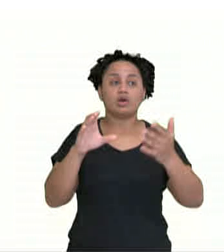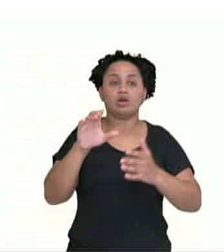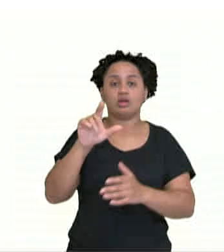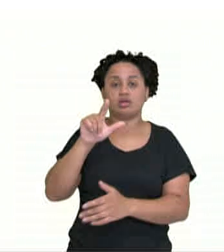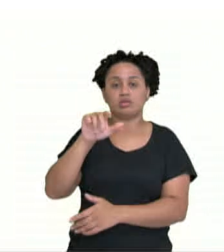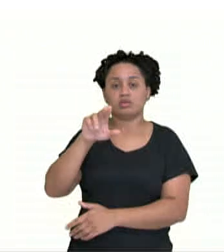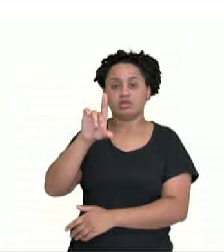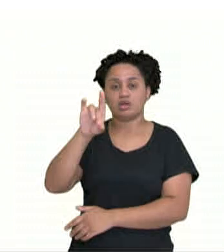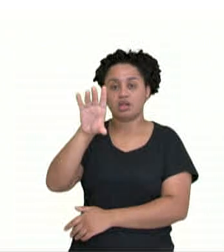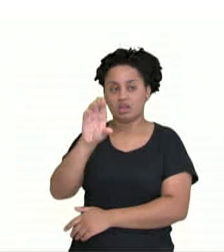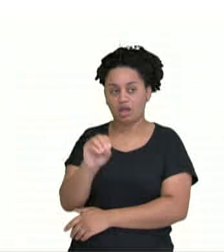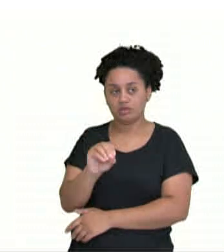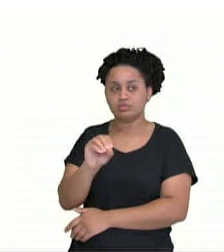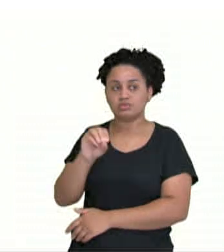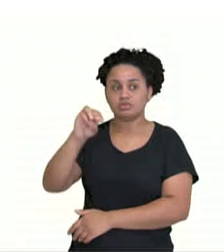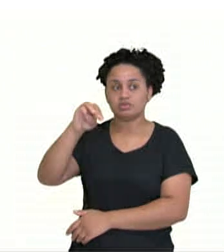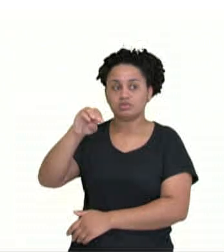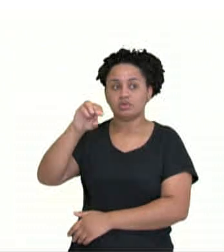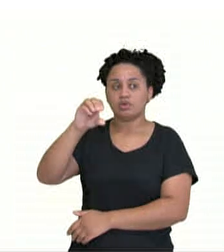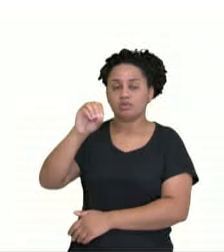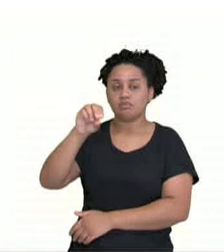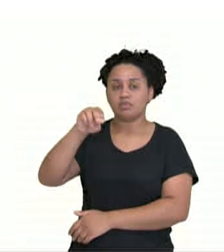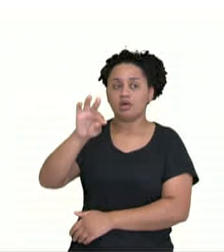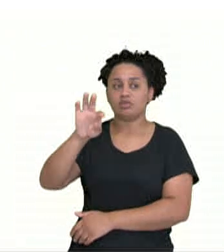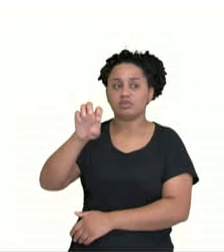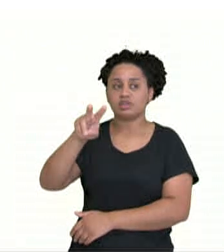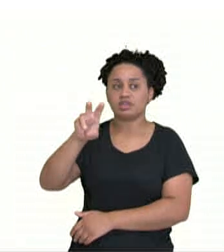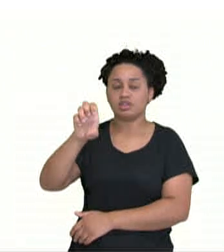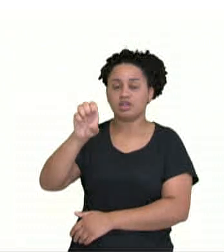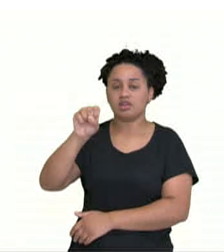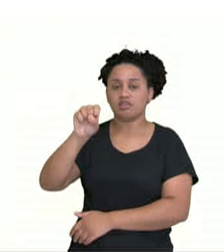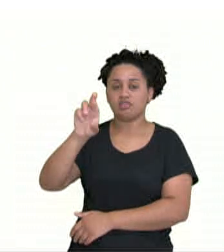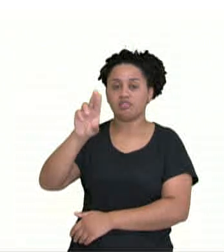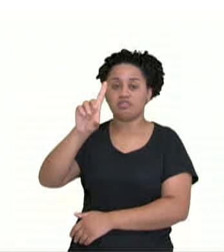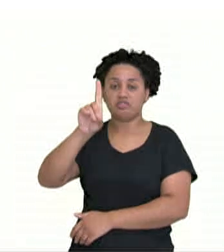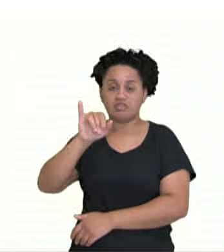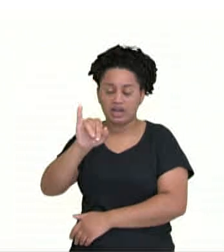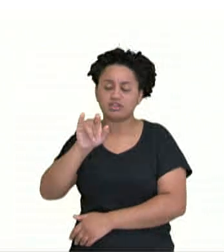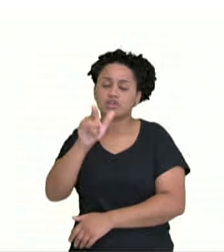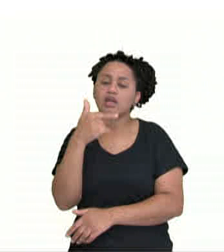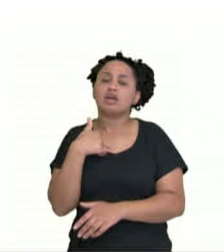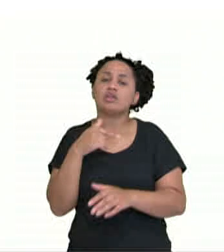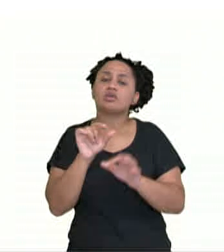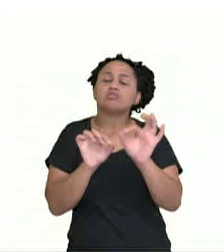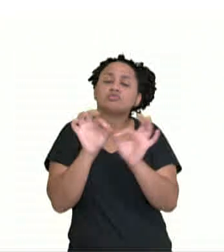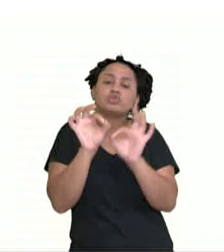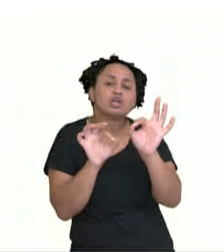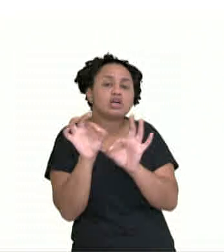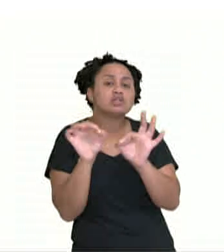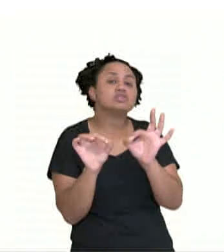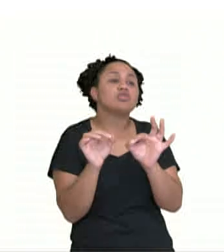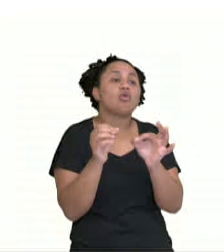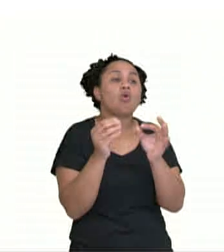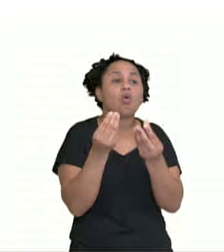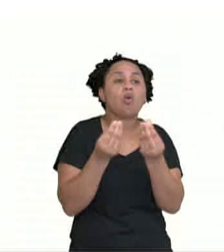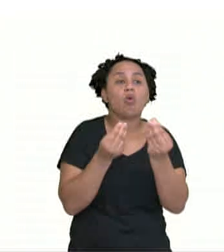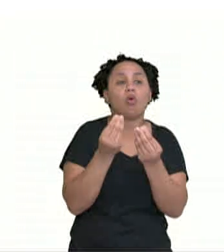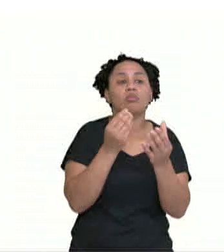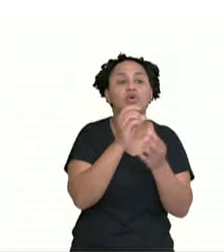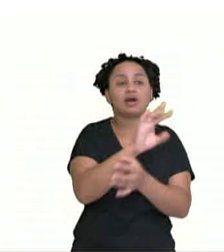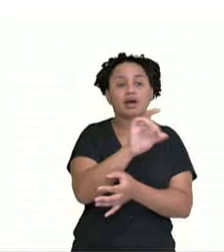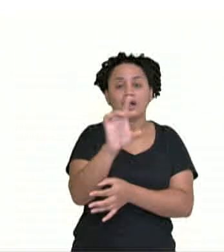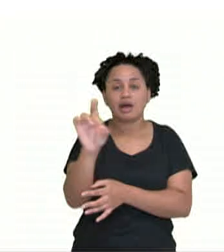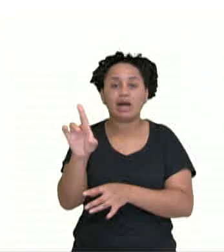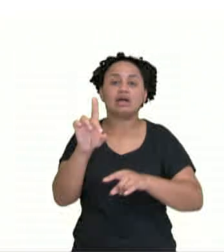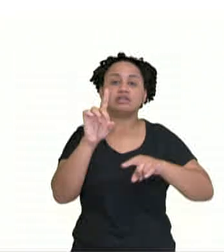a função individual do conjunto de instrumentos. É Cláudio Monteverdi, como nós estamos vendo